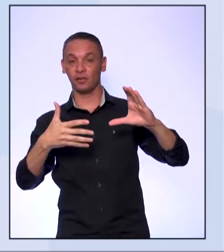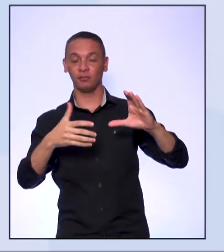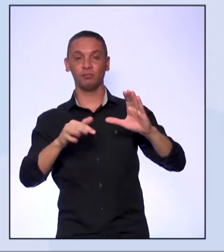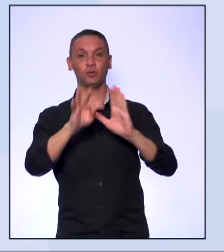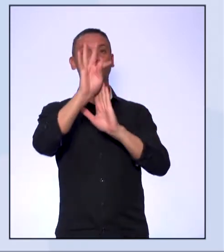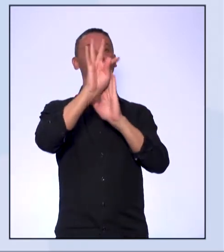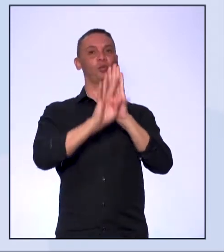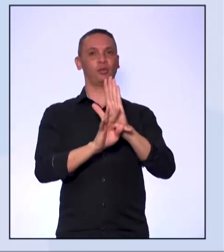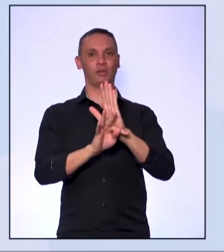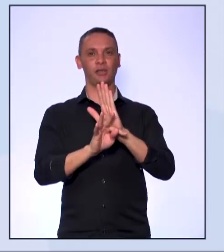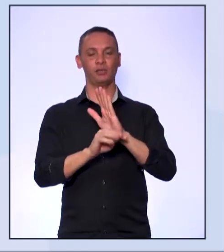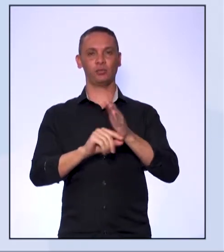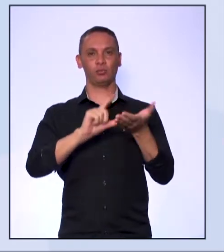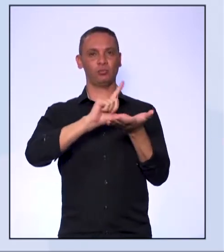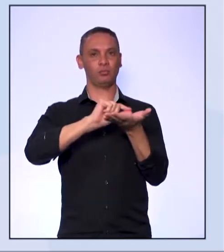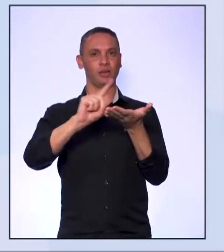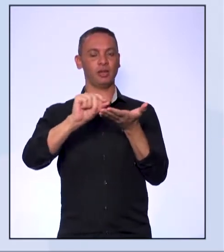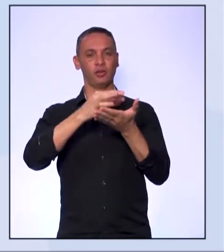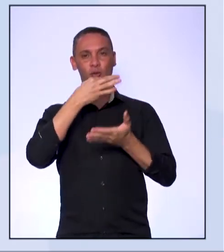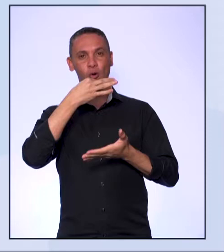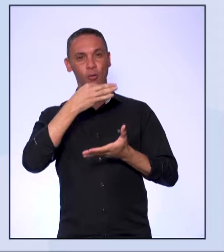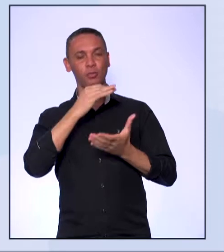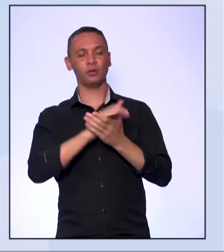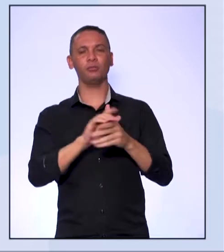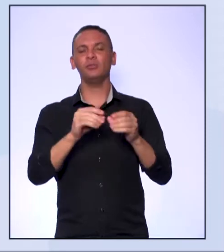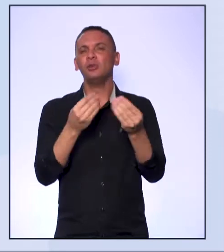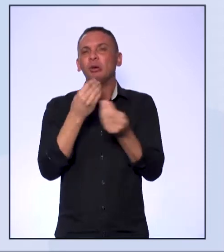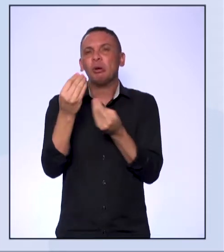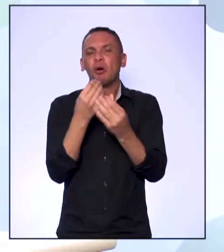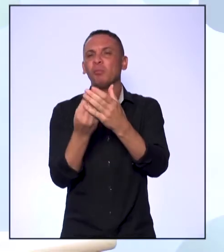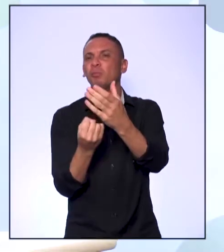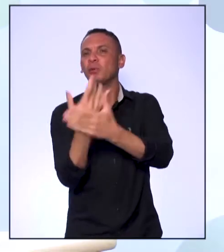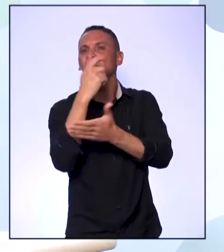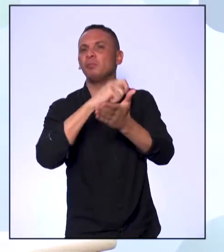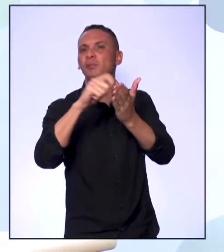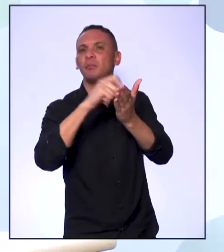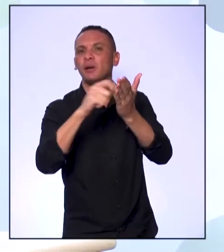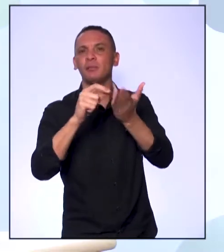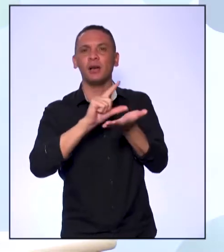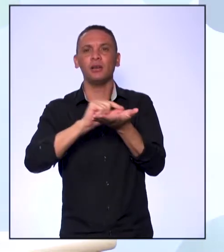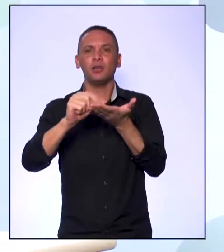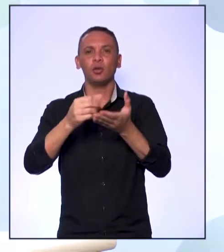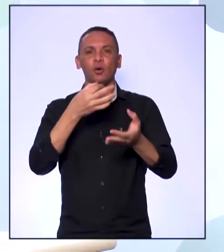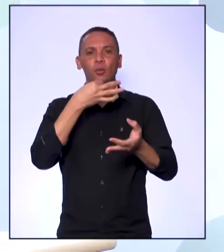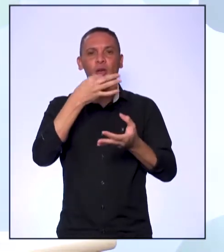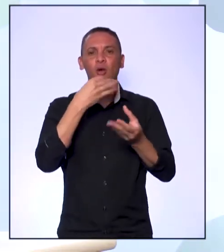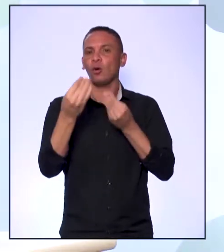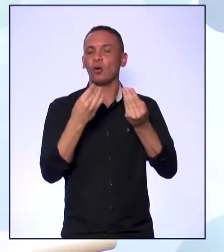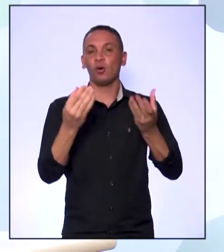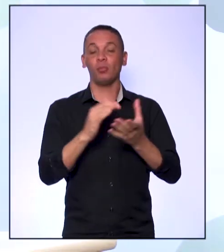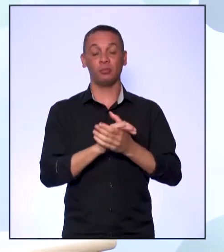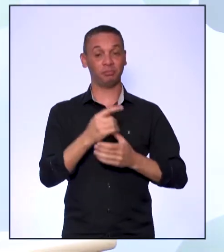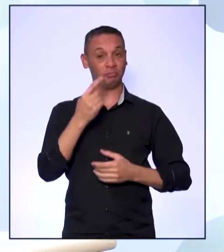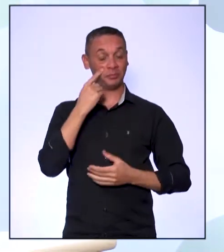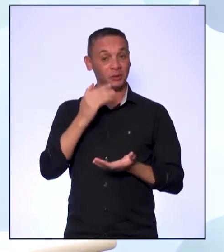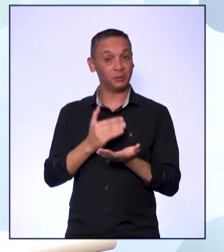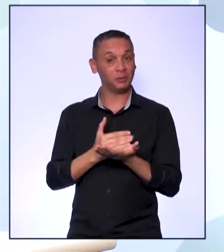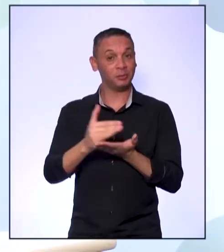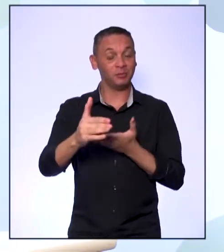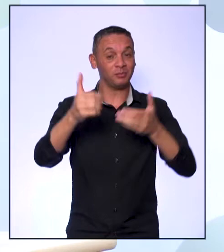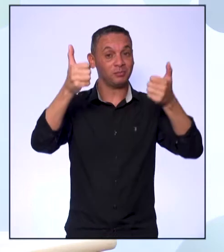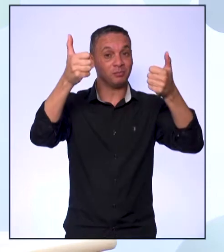gênero textual artigo de opinião, como elaborar um artigo de opinião. Então, para começo de conversa, a gente vai falar um